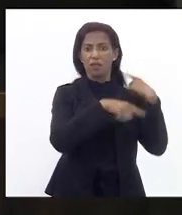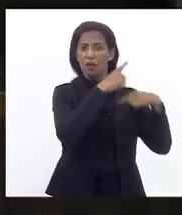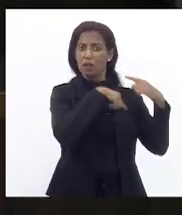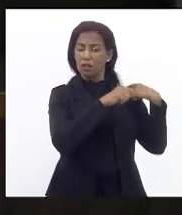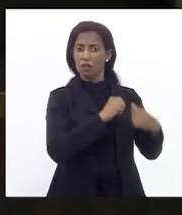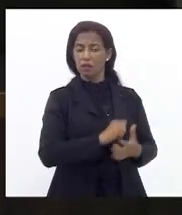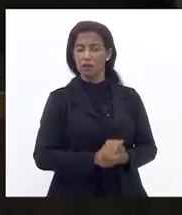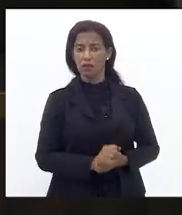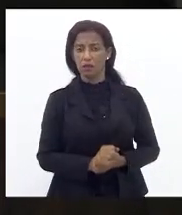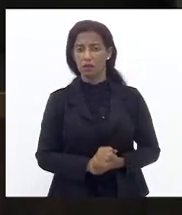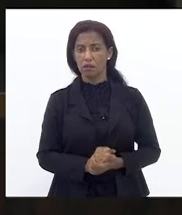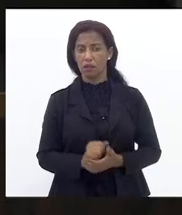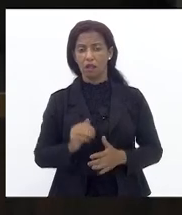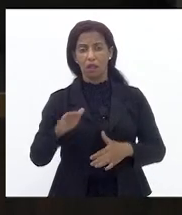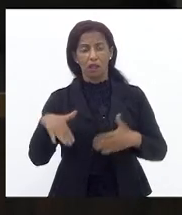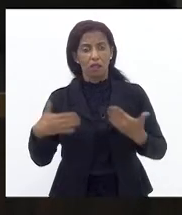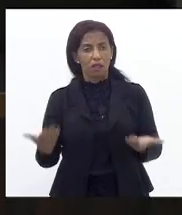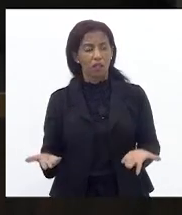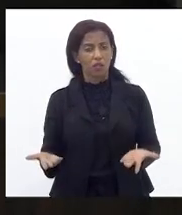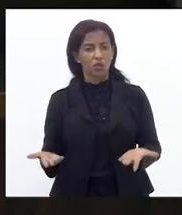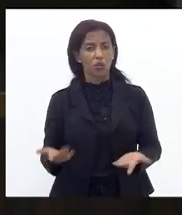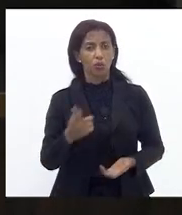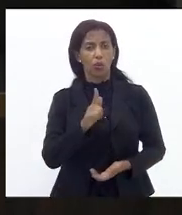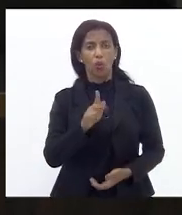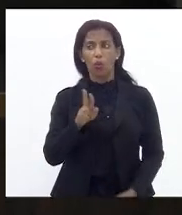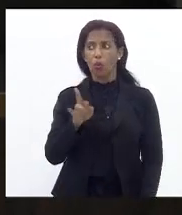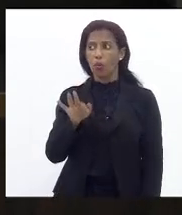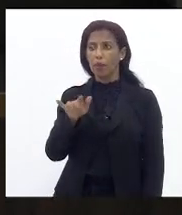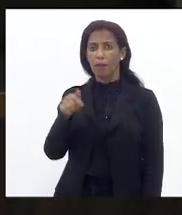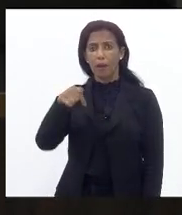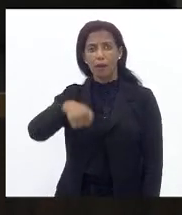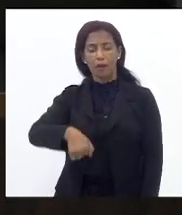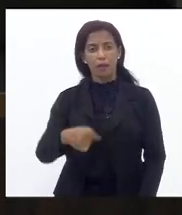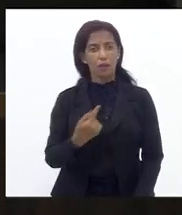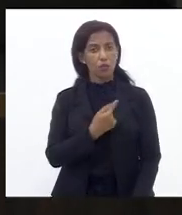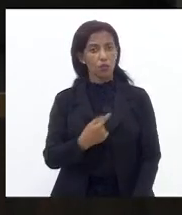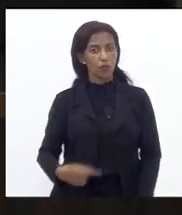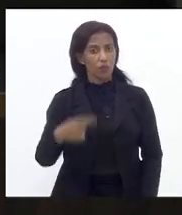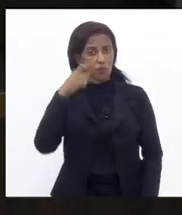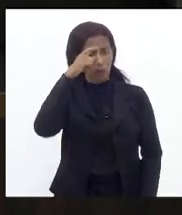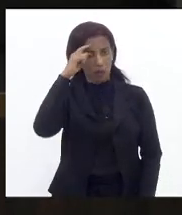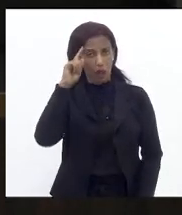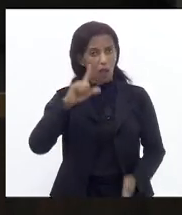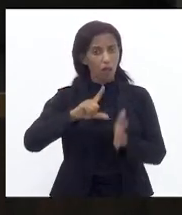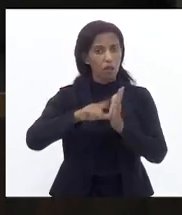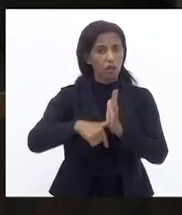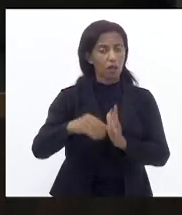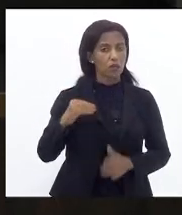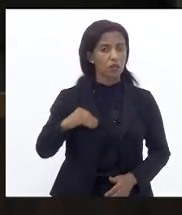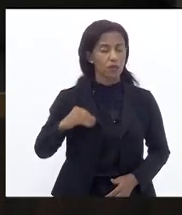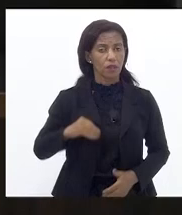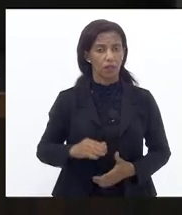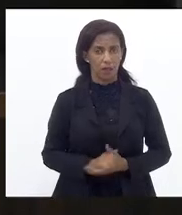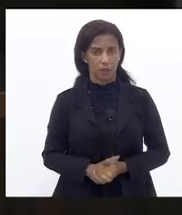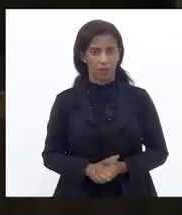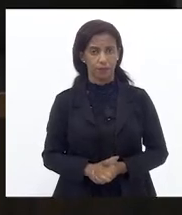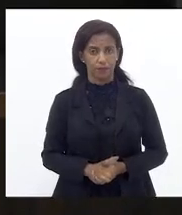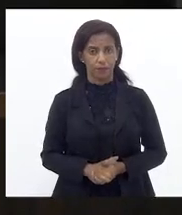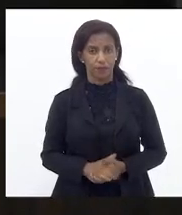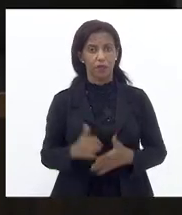deram E desde quando Gutemberg neste governo Cláudio Castro atrasou se salário do servidor